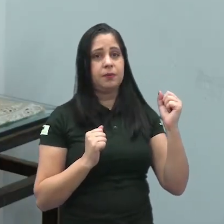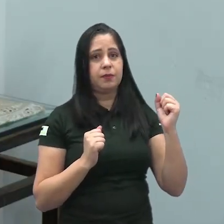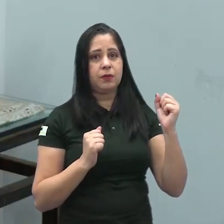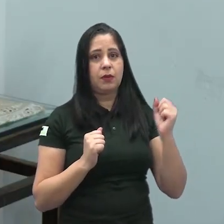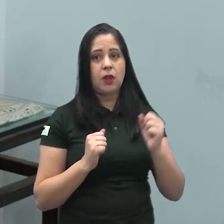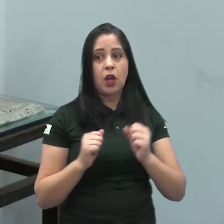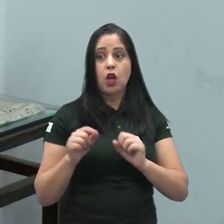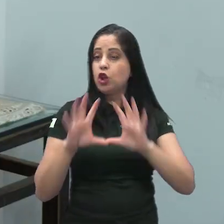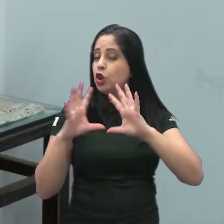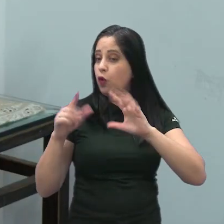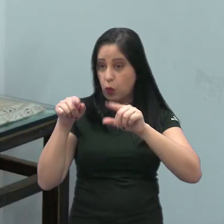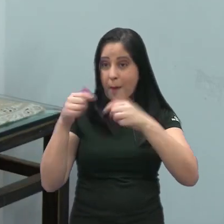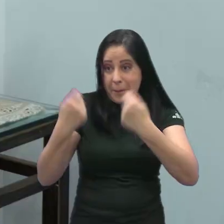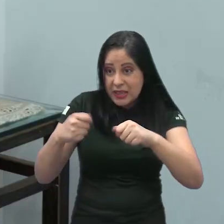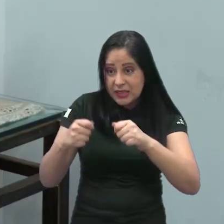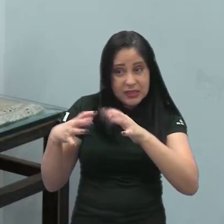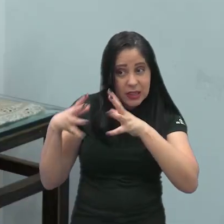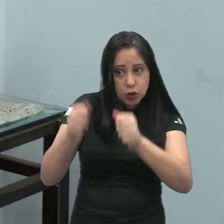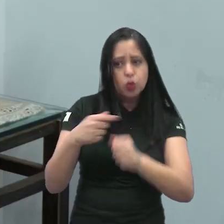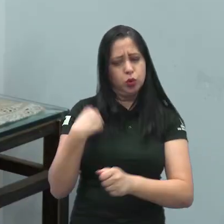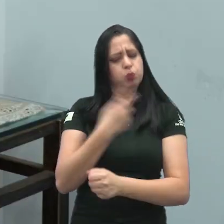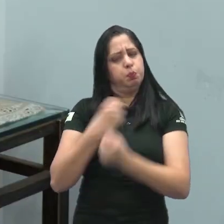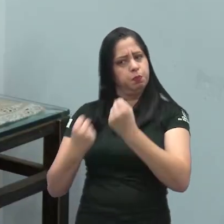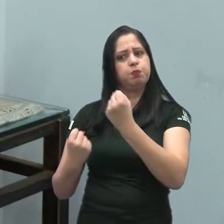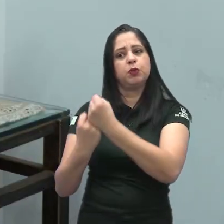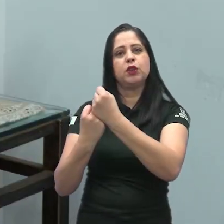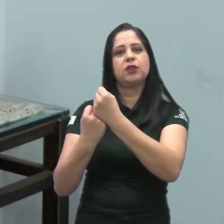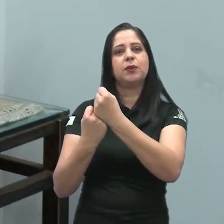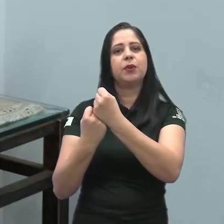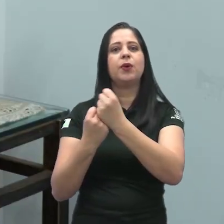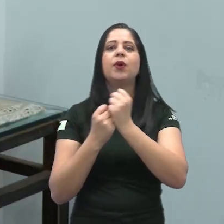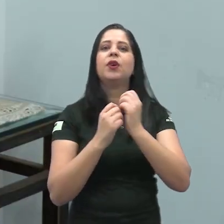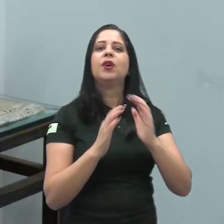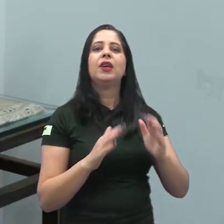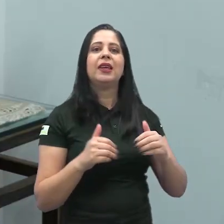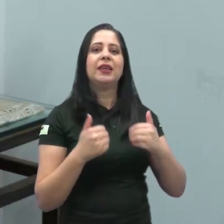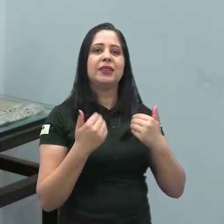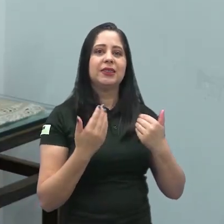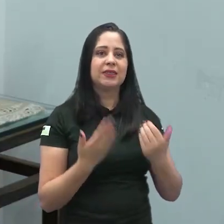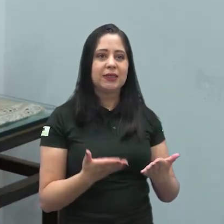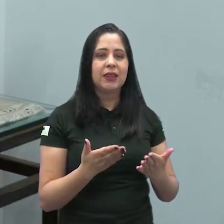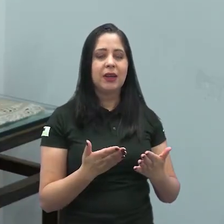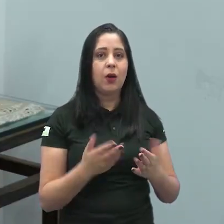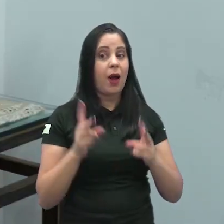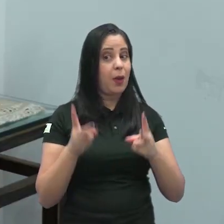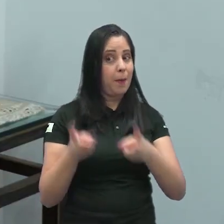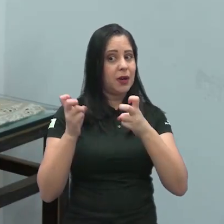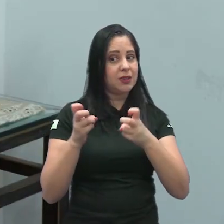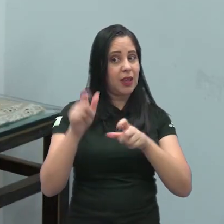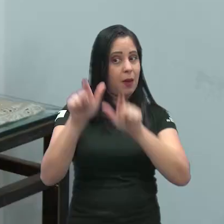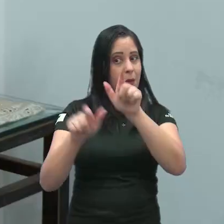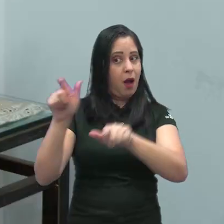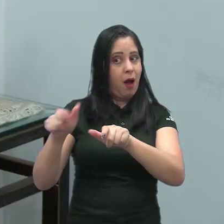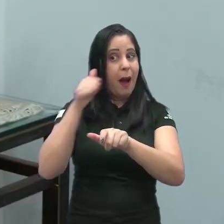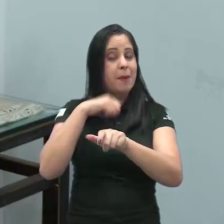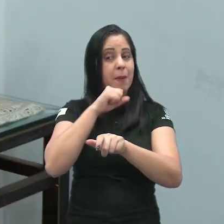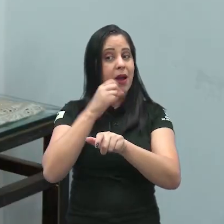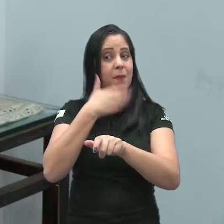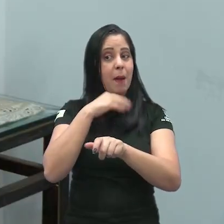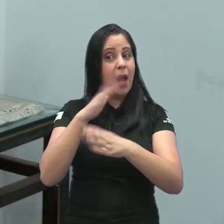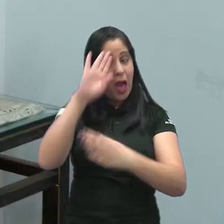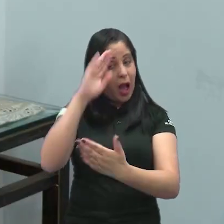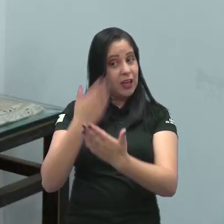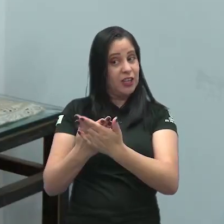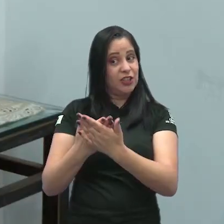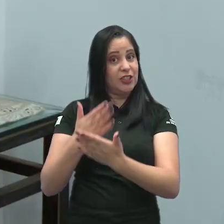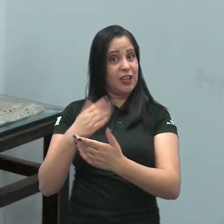que vocês precisarem, nós estamos aqui. Então, a gente vê que esses pais confiam muito no nosso trabalho. Então,